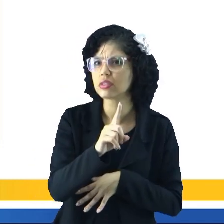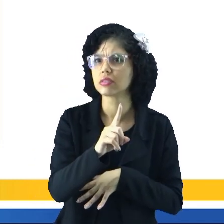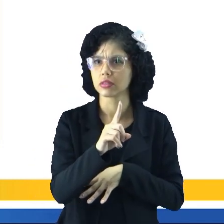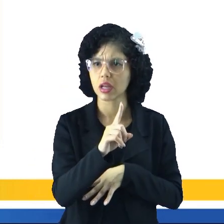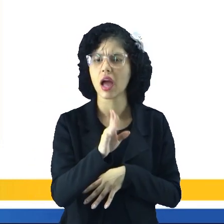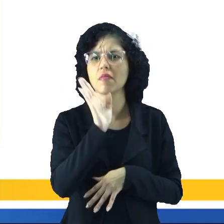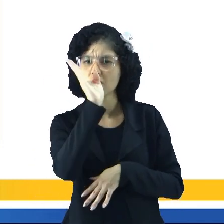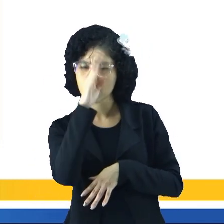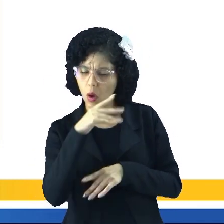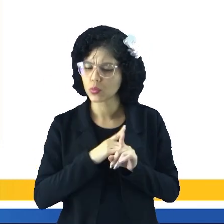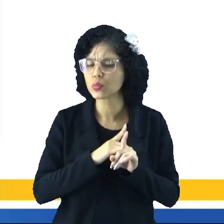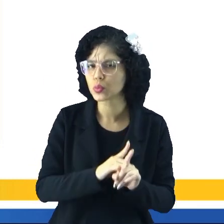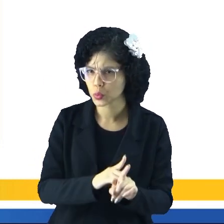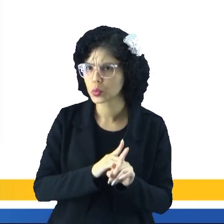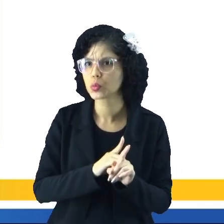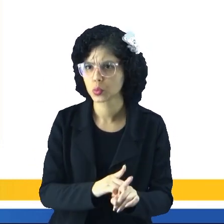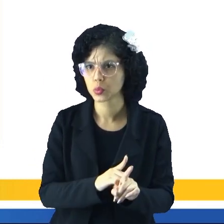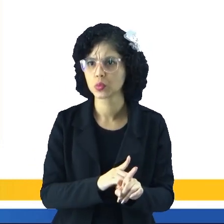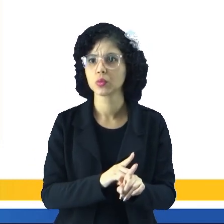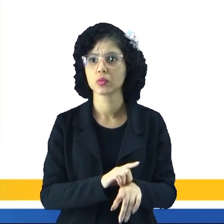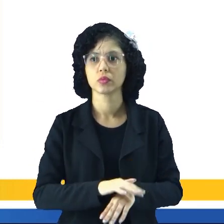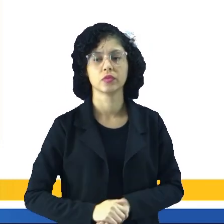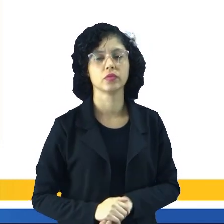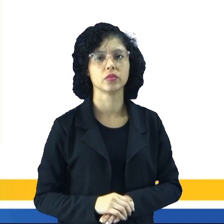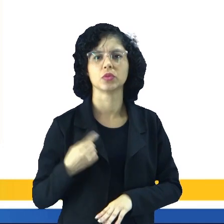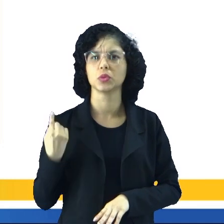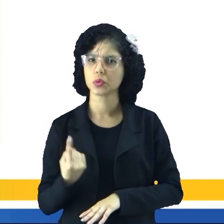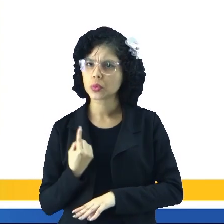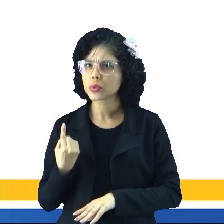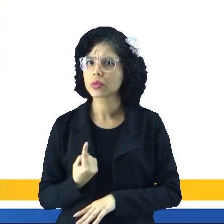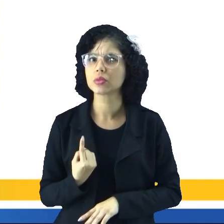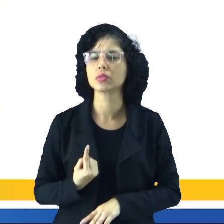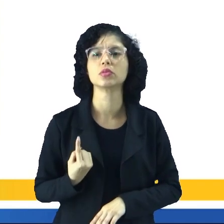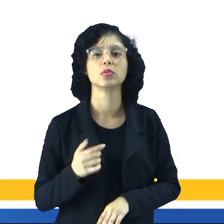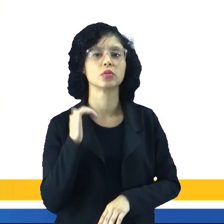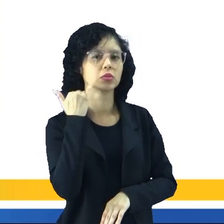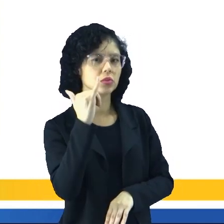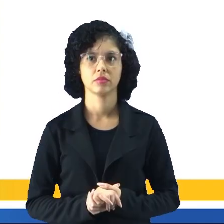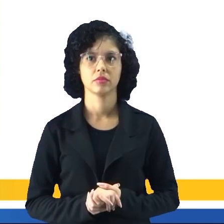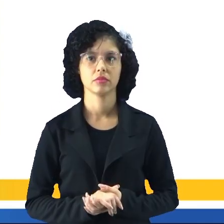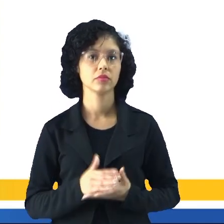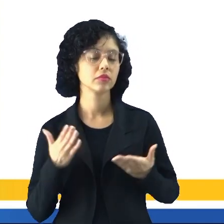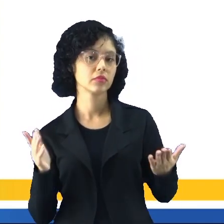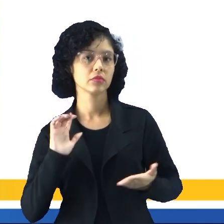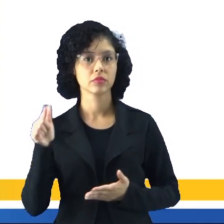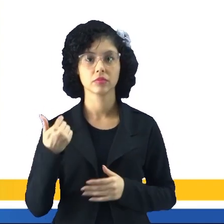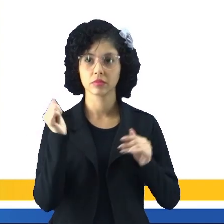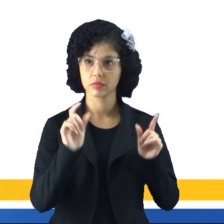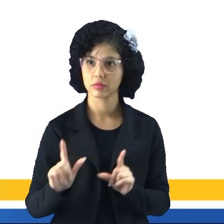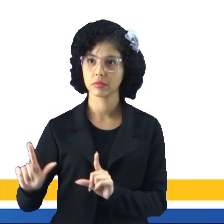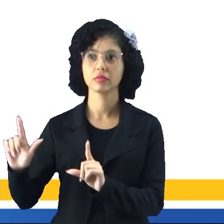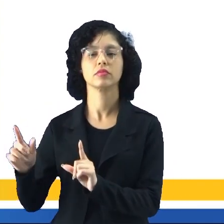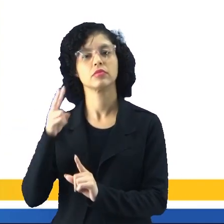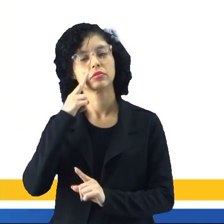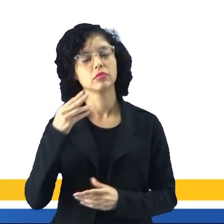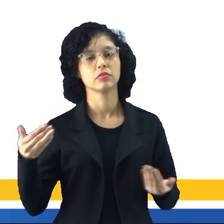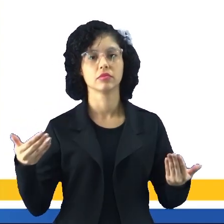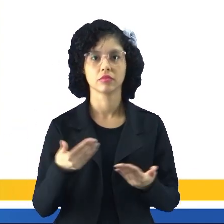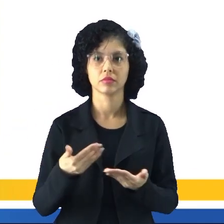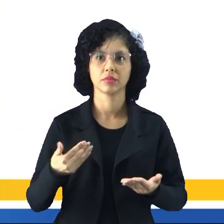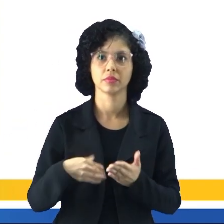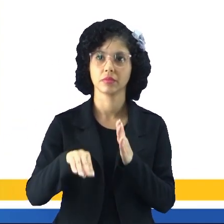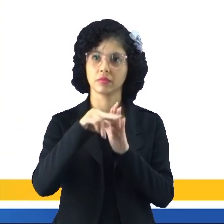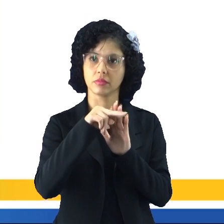eles são maus condutores, são chamados de isolantes de eletricidade. No próximo slide, estamos vendo agora os